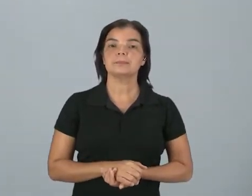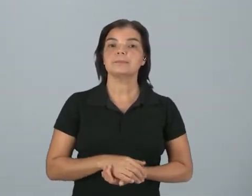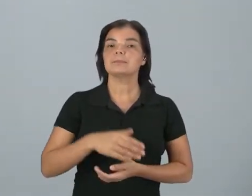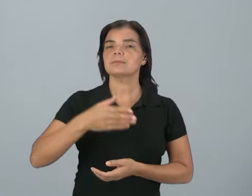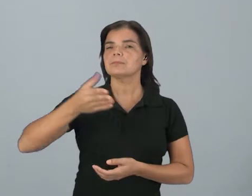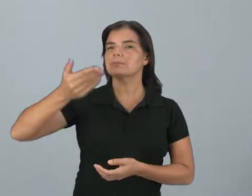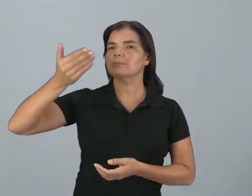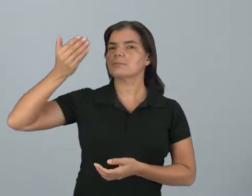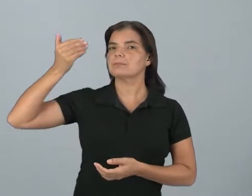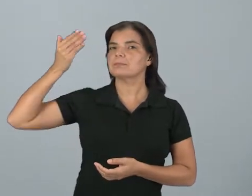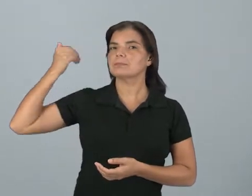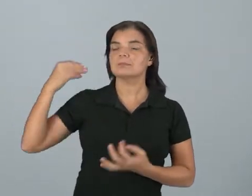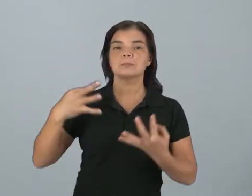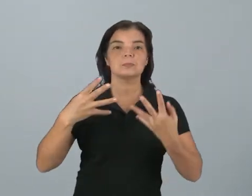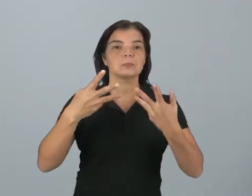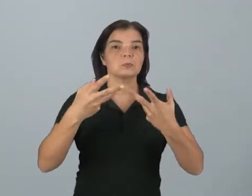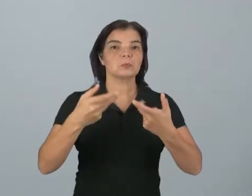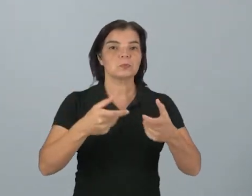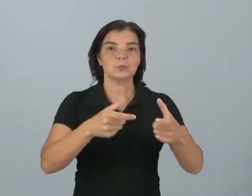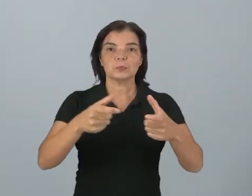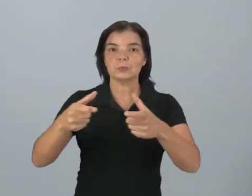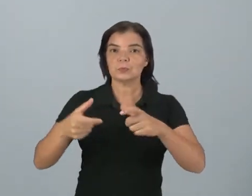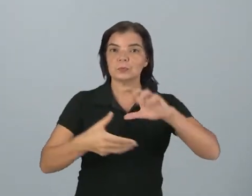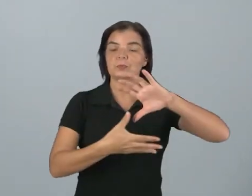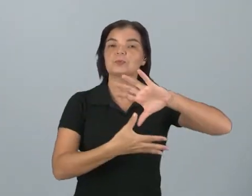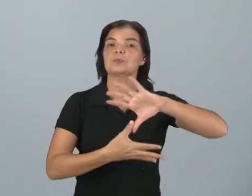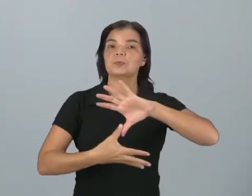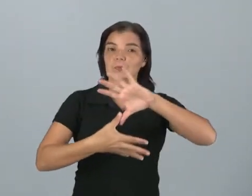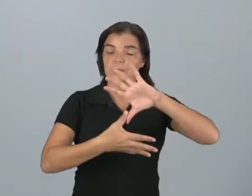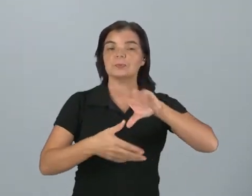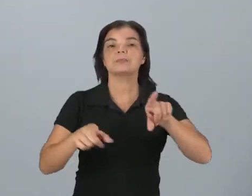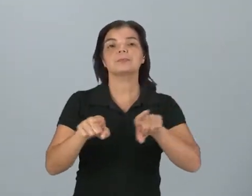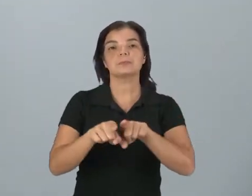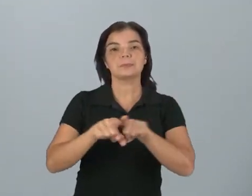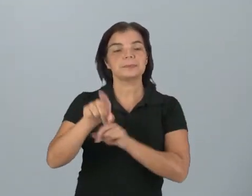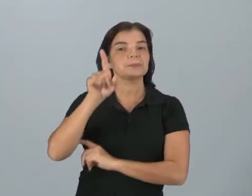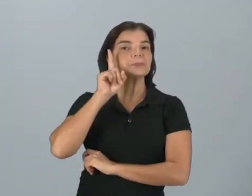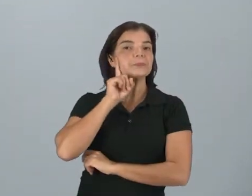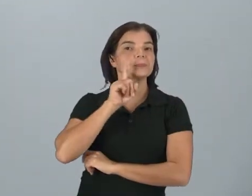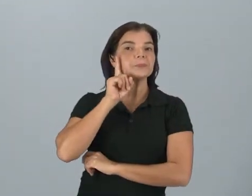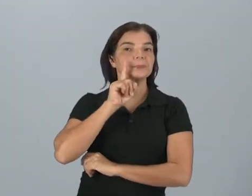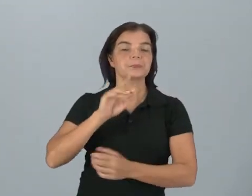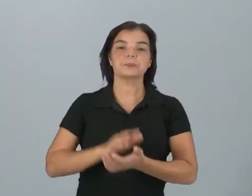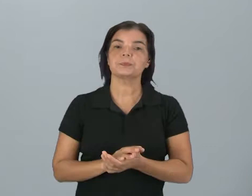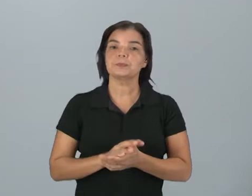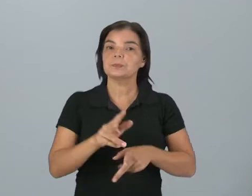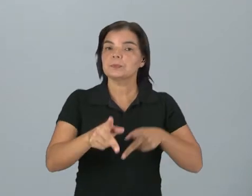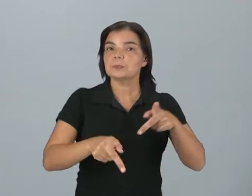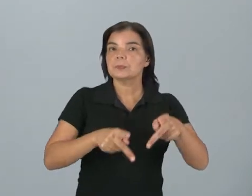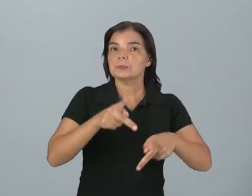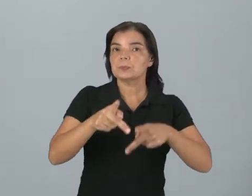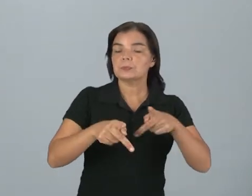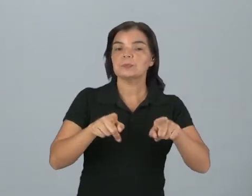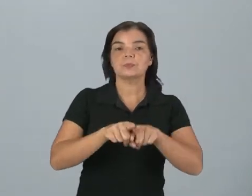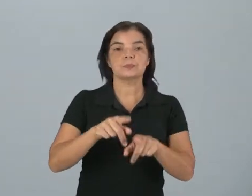mais antigos de todo o nosso território americano, certo? A gente vai falar sobre as